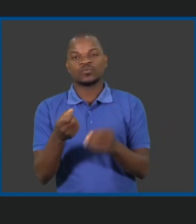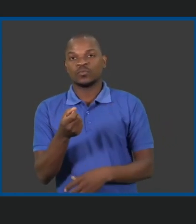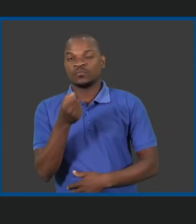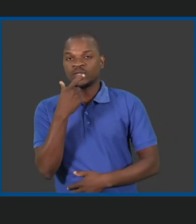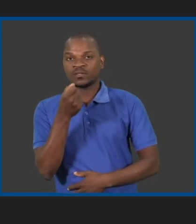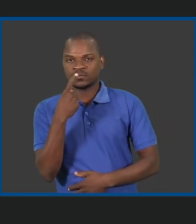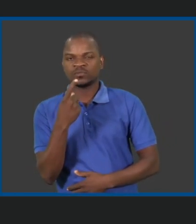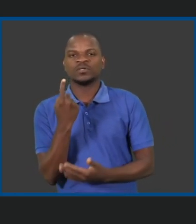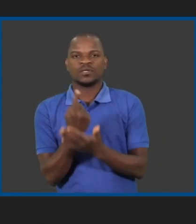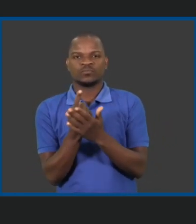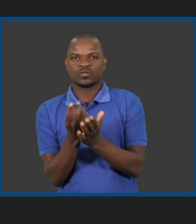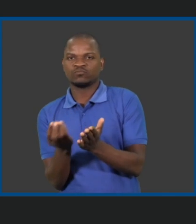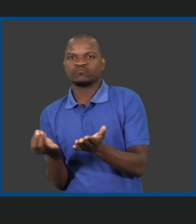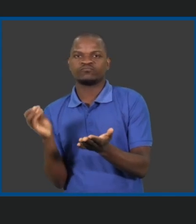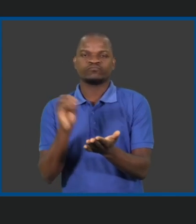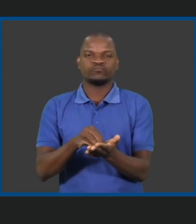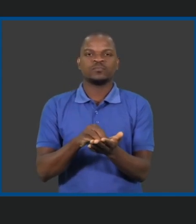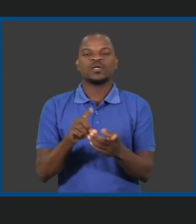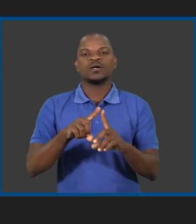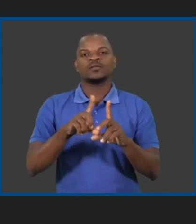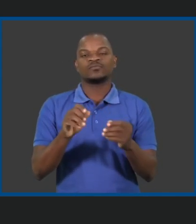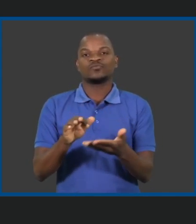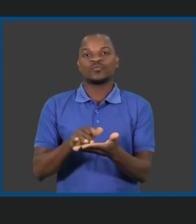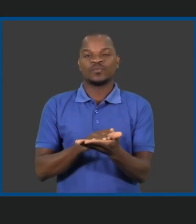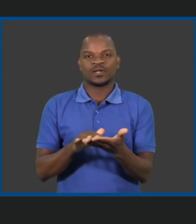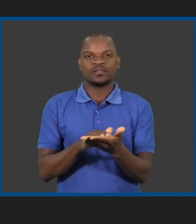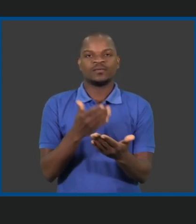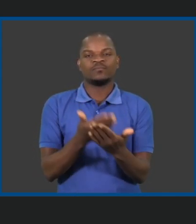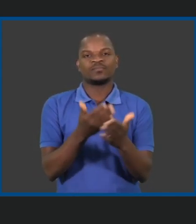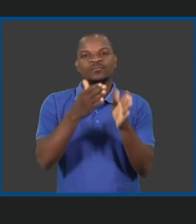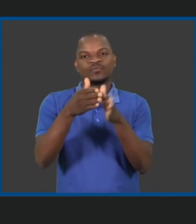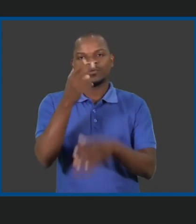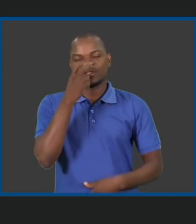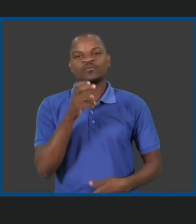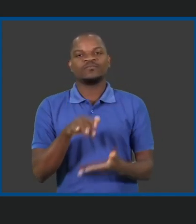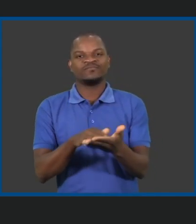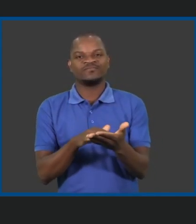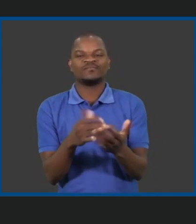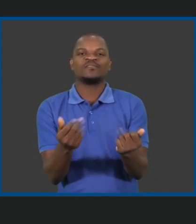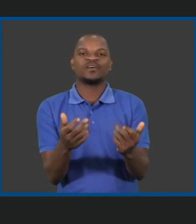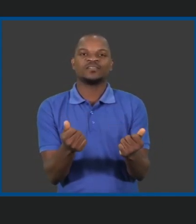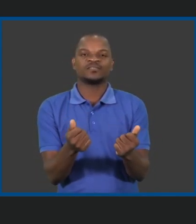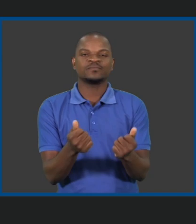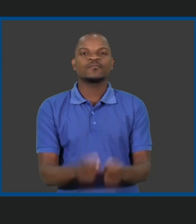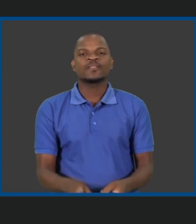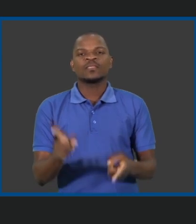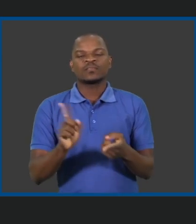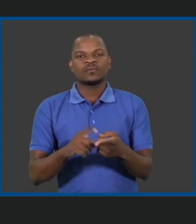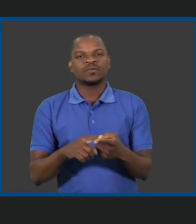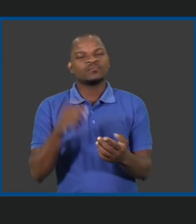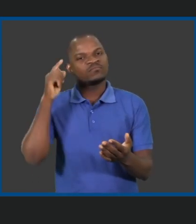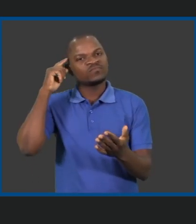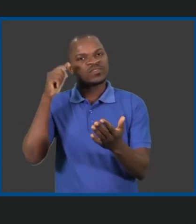pudessem conter informação em braio de modo que essas pessoas pudessem identificar foi útil porque